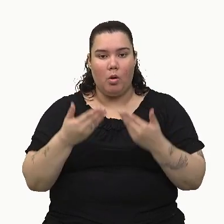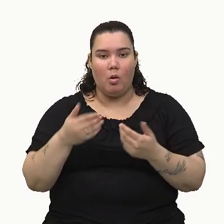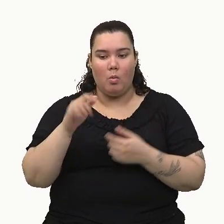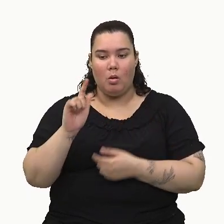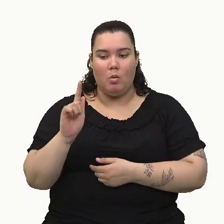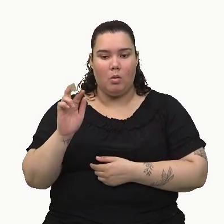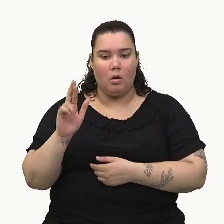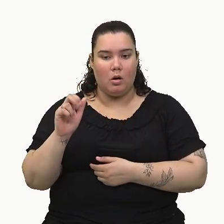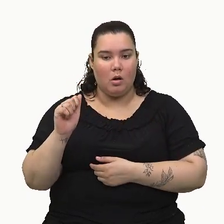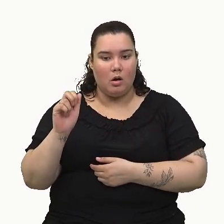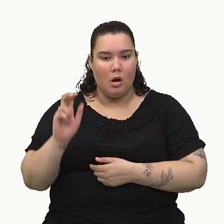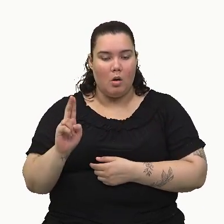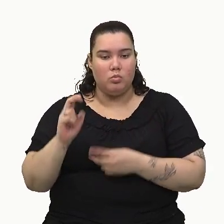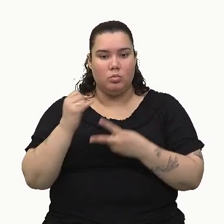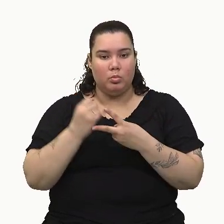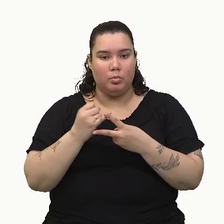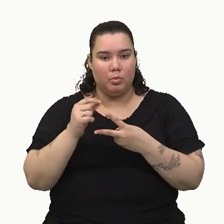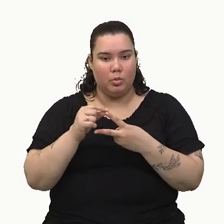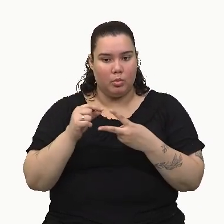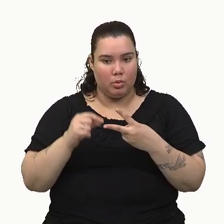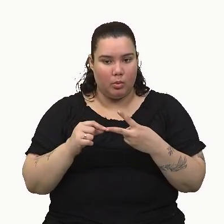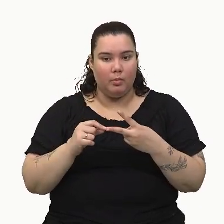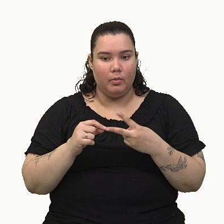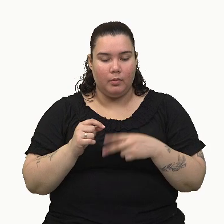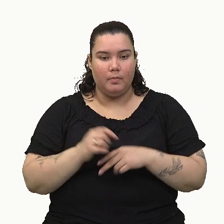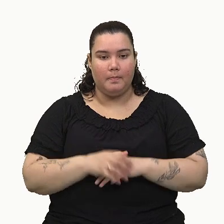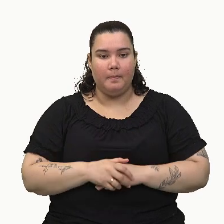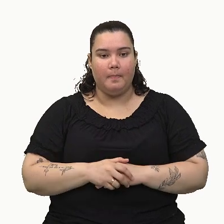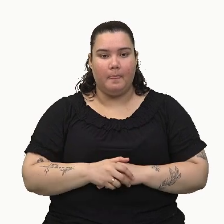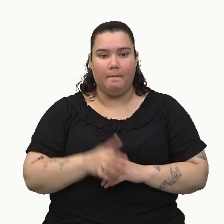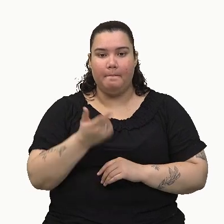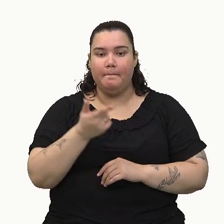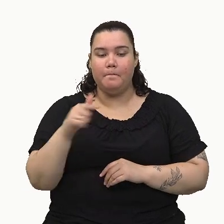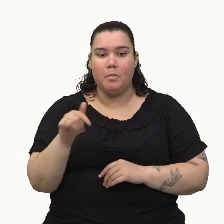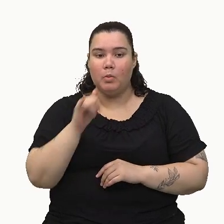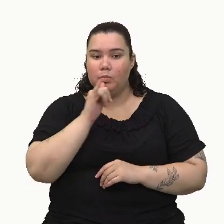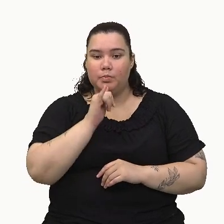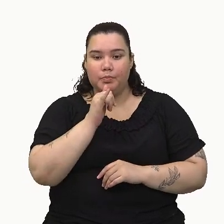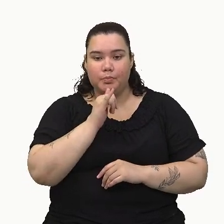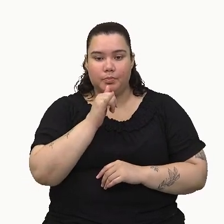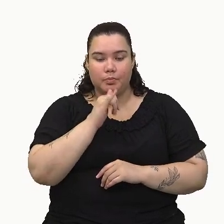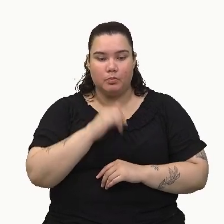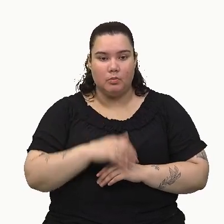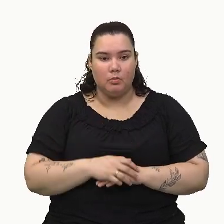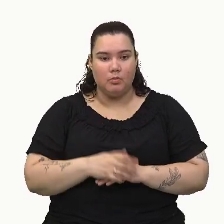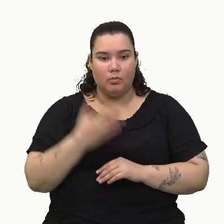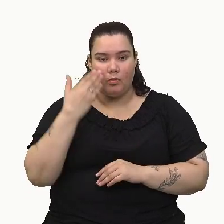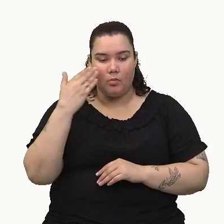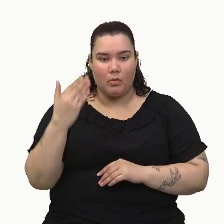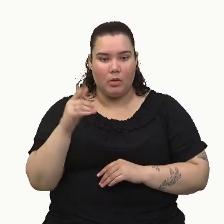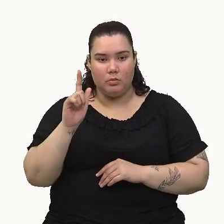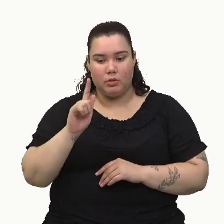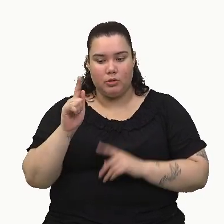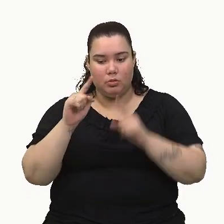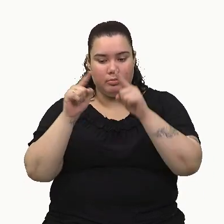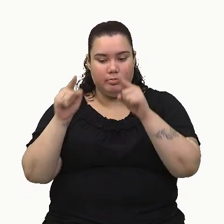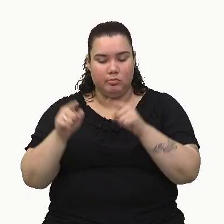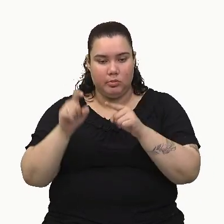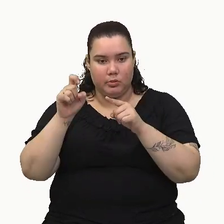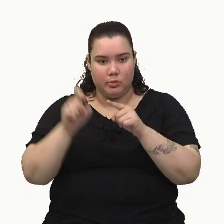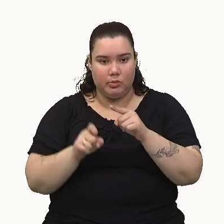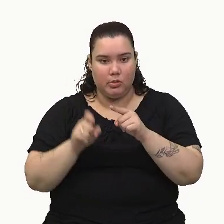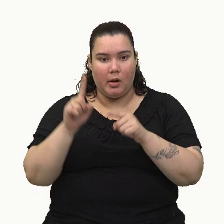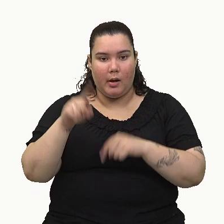Beleza. Nós temos aqui, então, um outro exemplo aqui, ó. G de x é igual a 3x